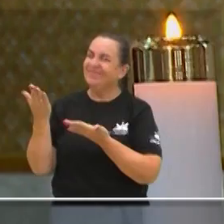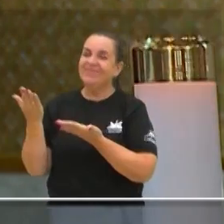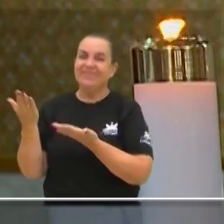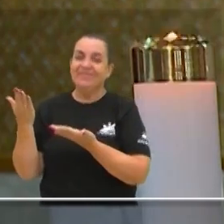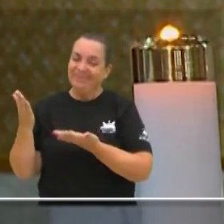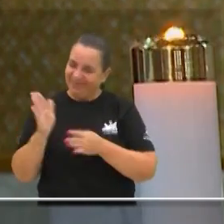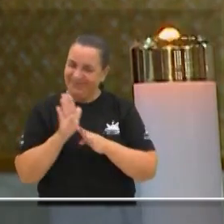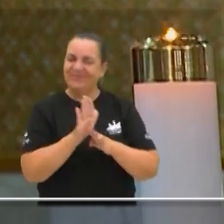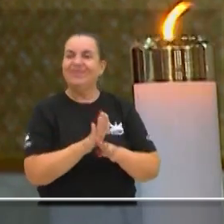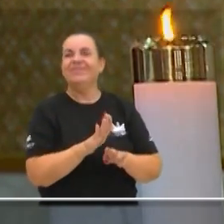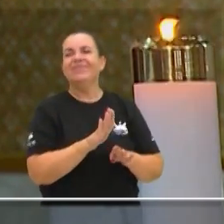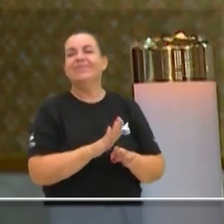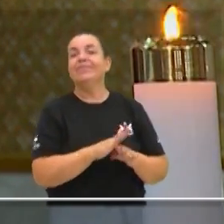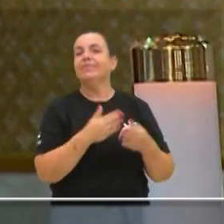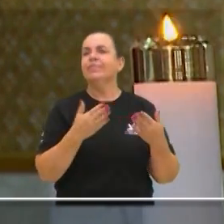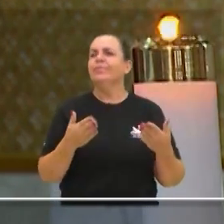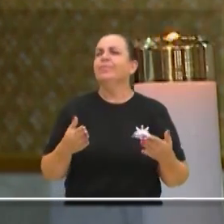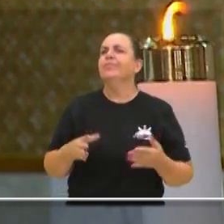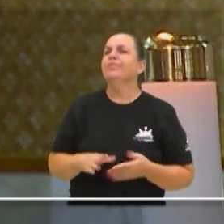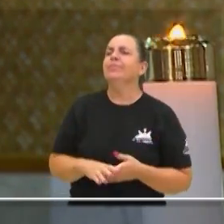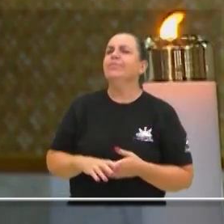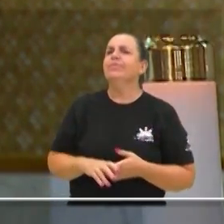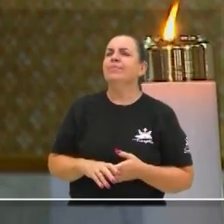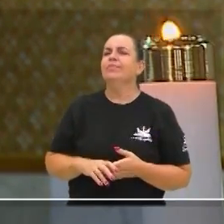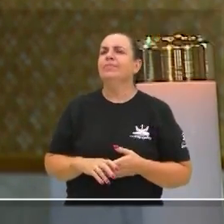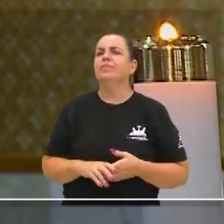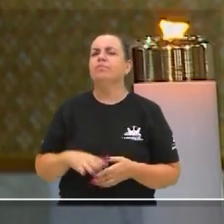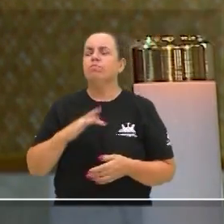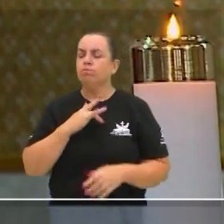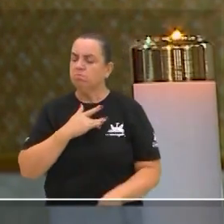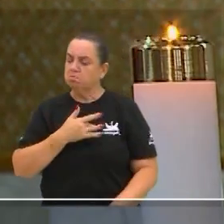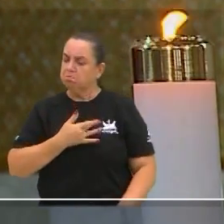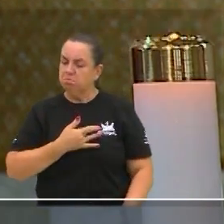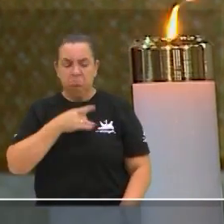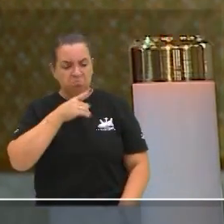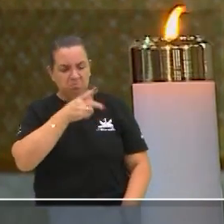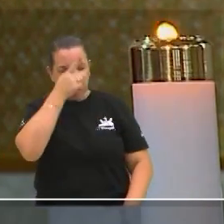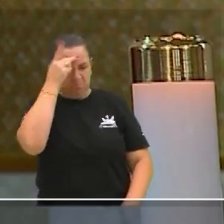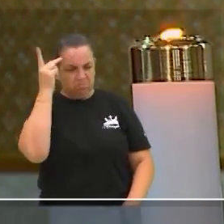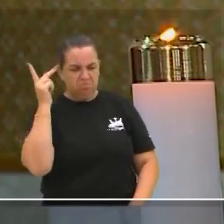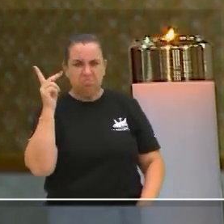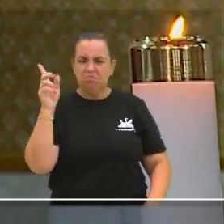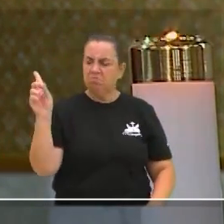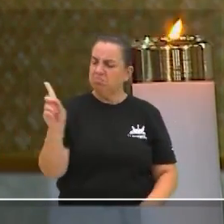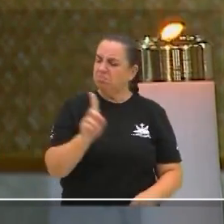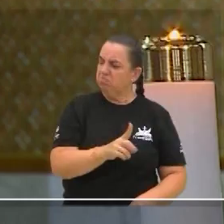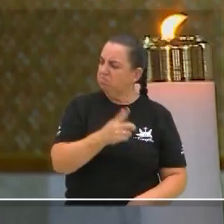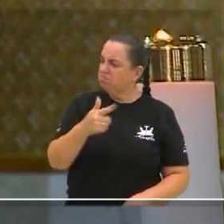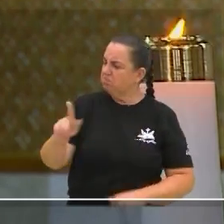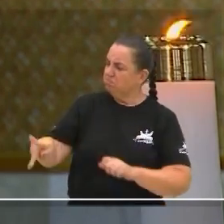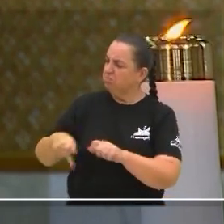ajudar. Terá pena do indigente e do